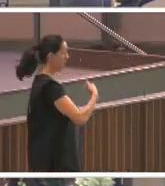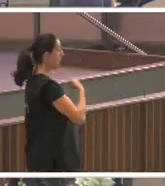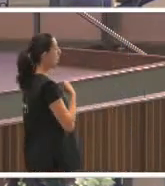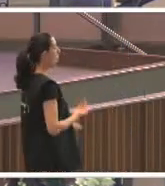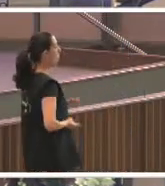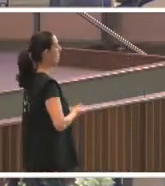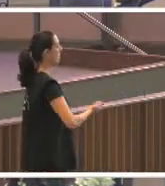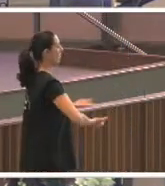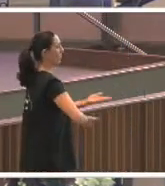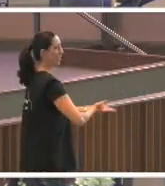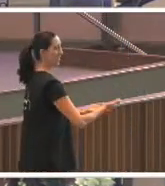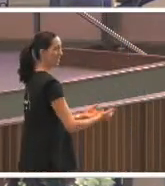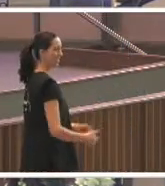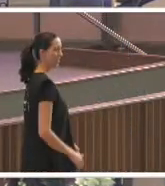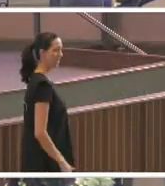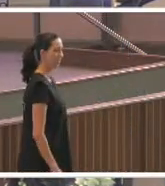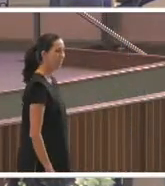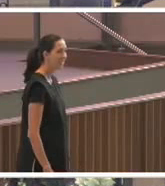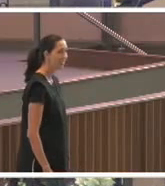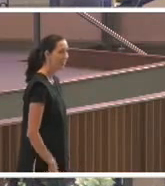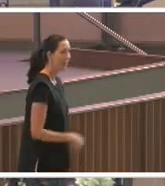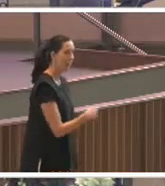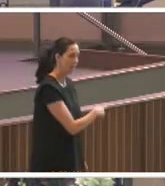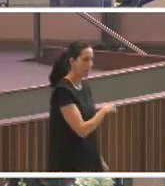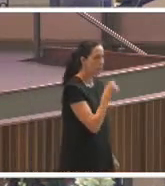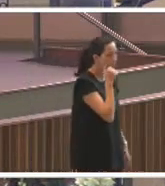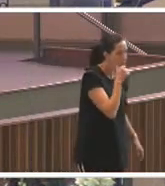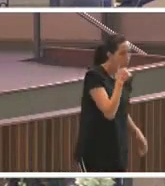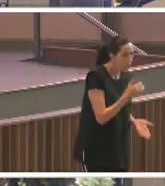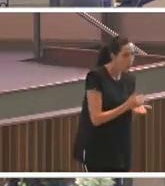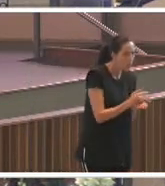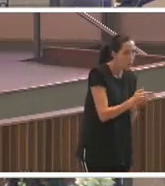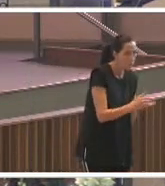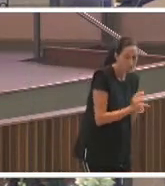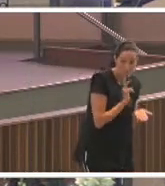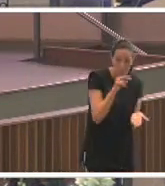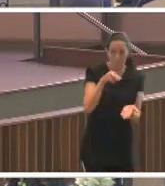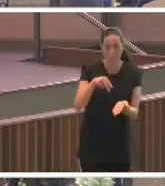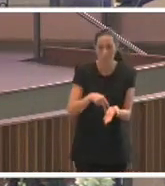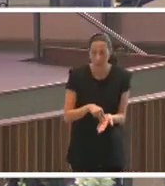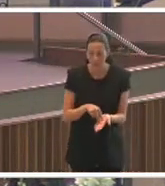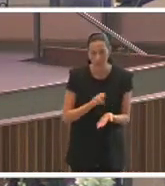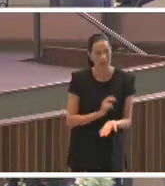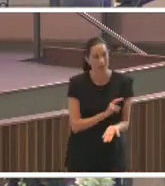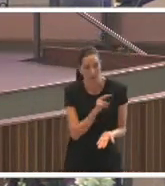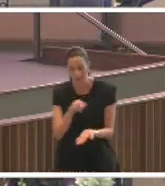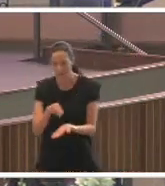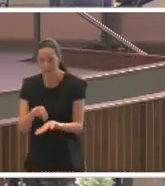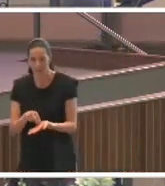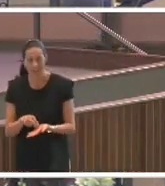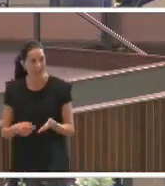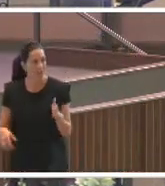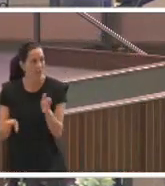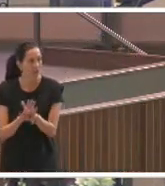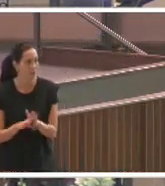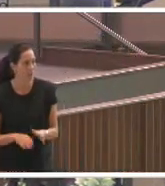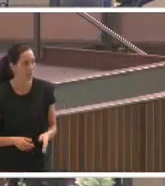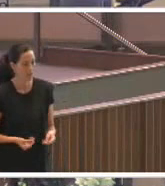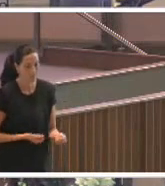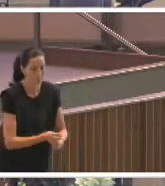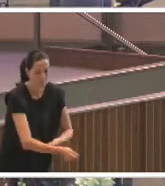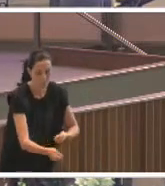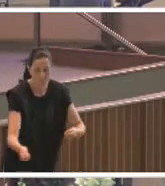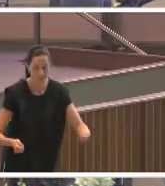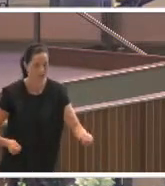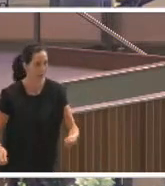E ela então começou a levantar para tomar um café. E aí, quando ela levantou para tomar o café, ela começou a pôr na mesa. Ela